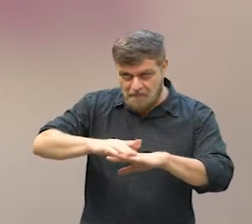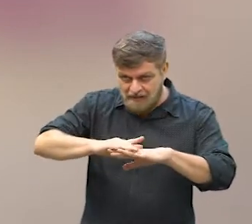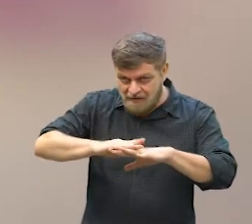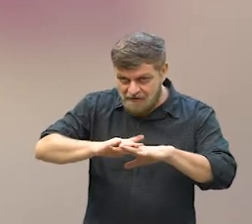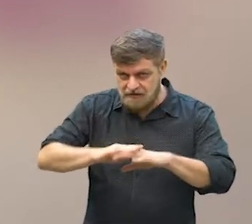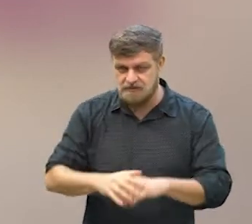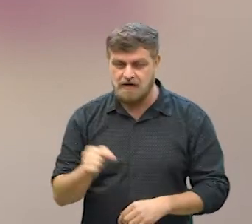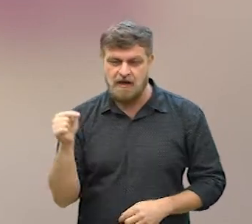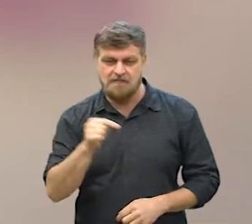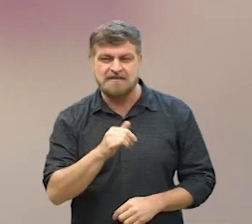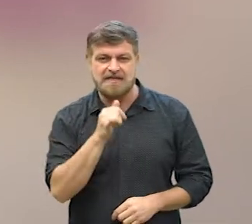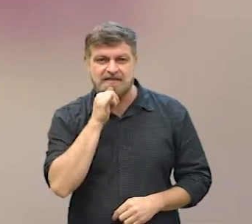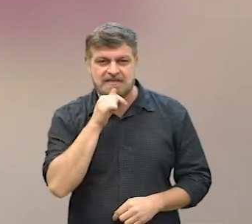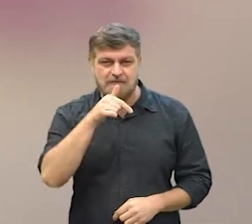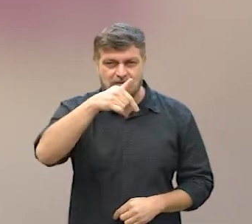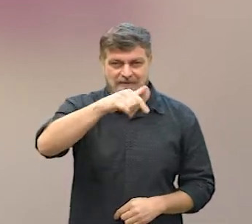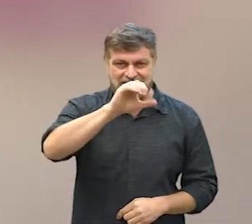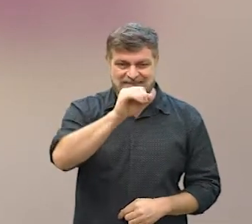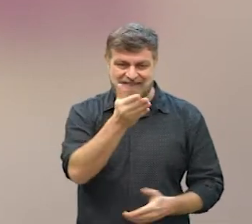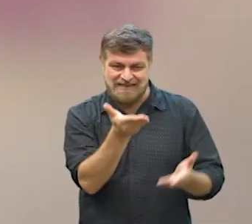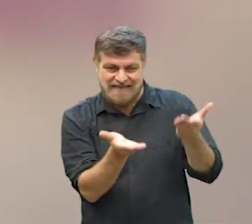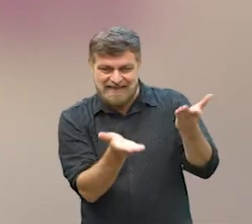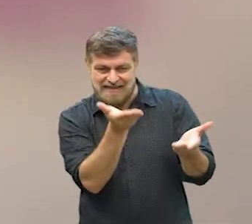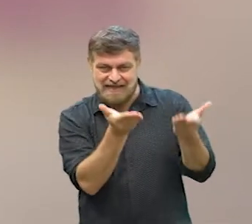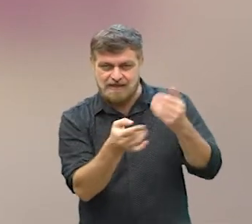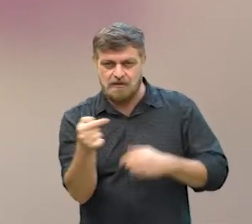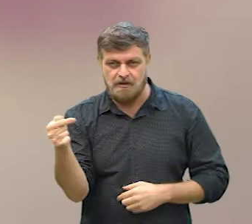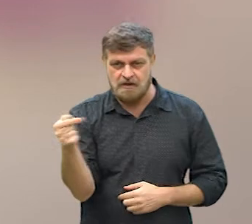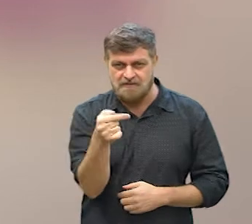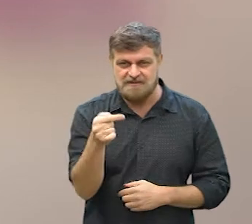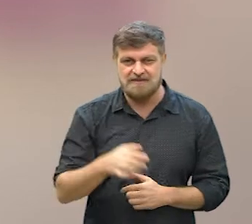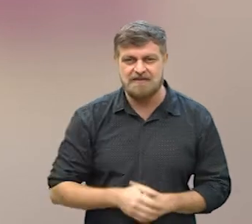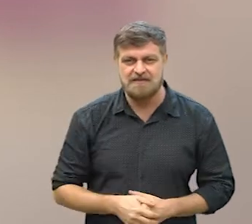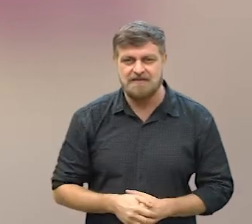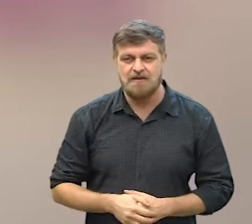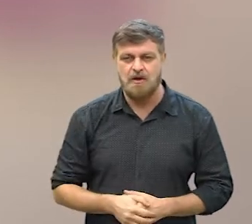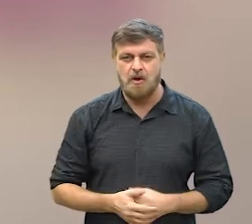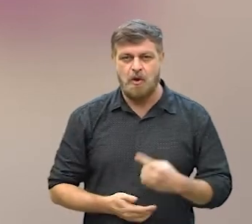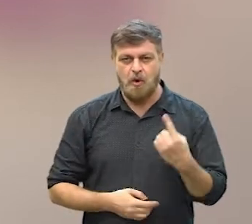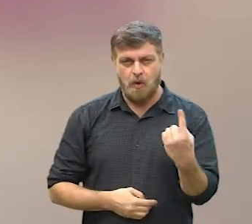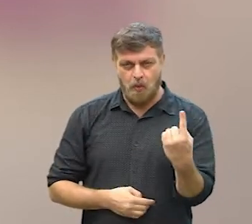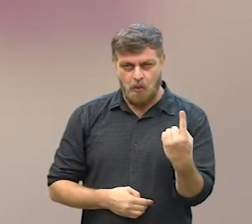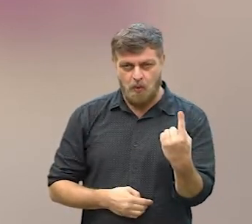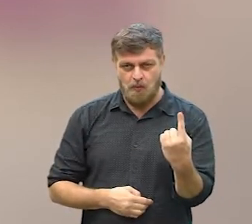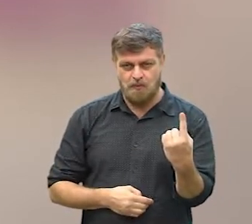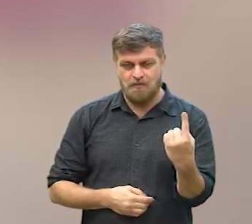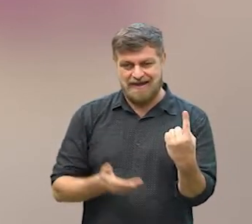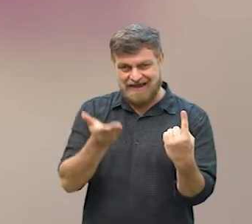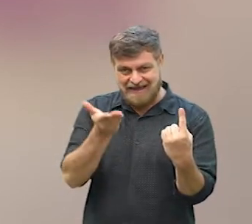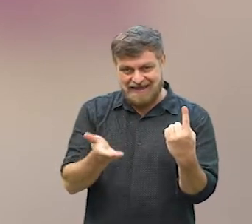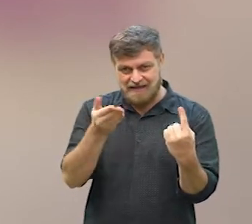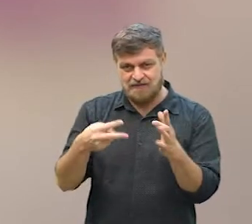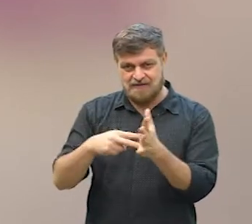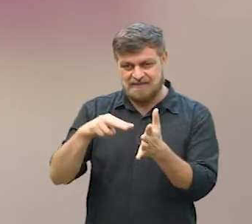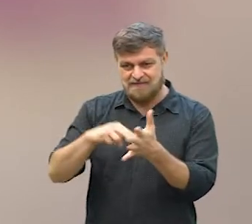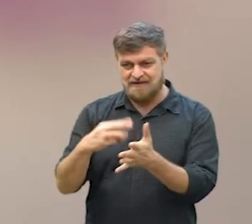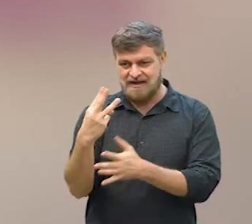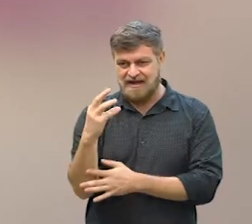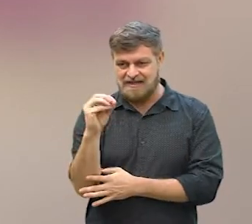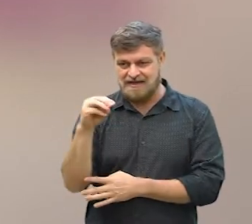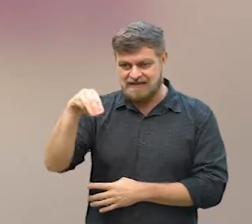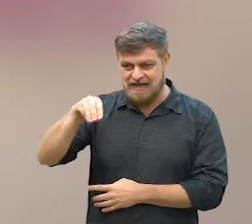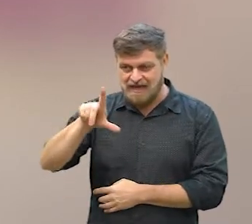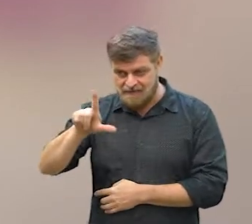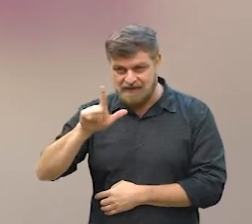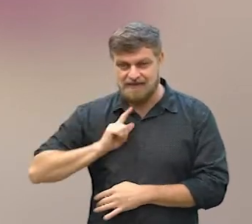Então, vamos supor que você pesa 70 quilos. Para 70 quilos, cada quilo representa 30 ml de